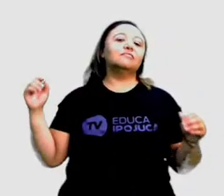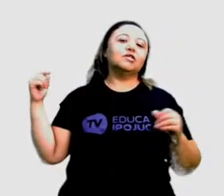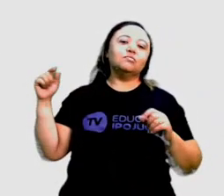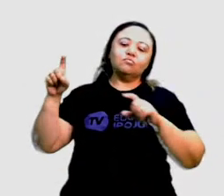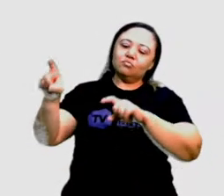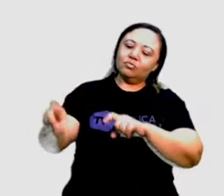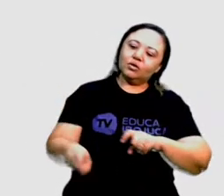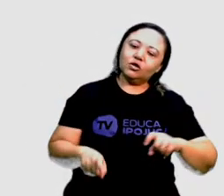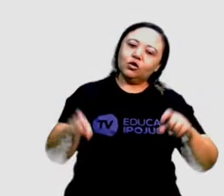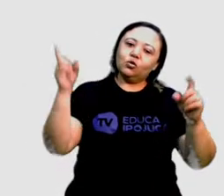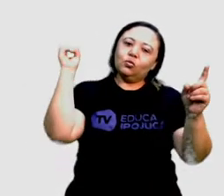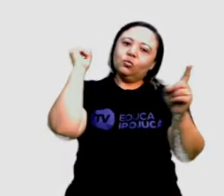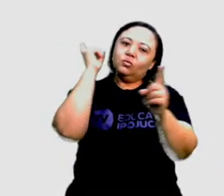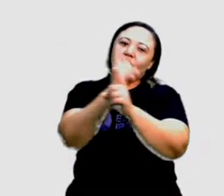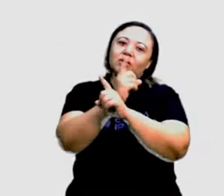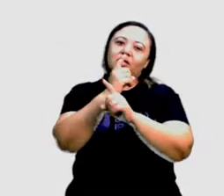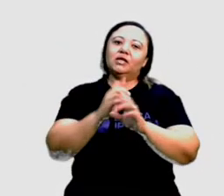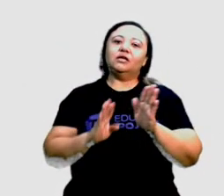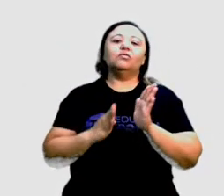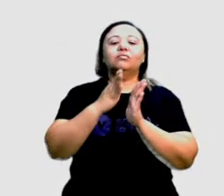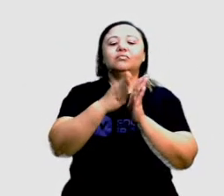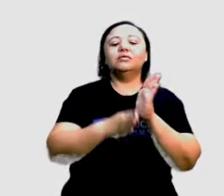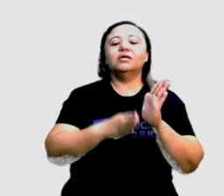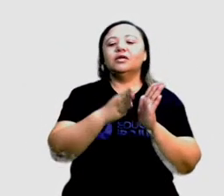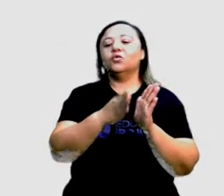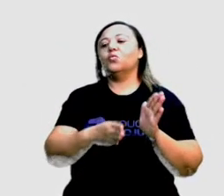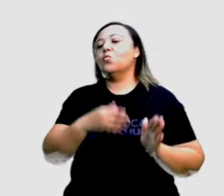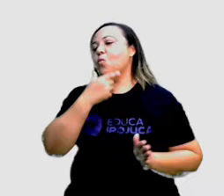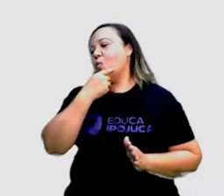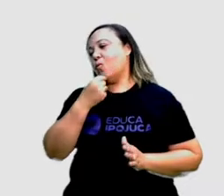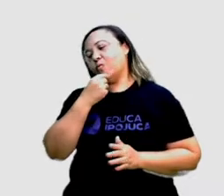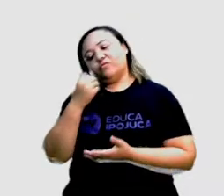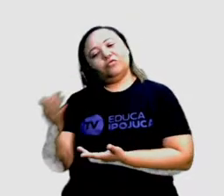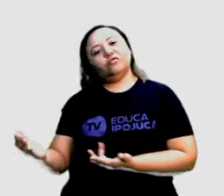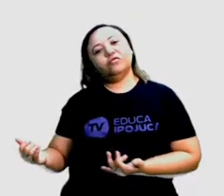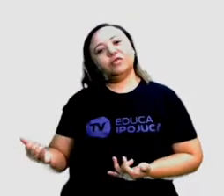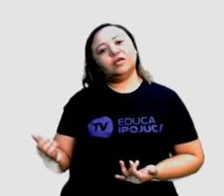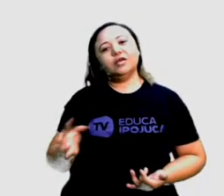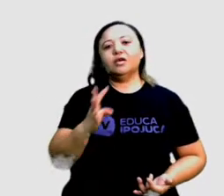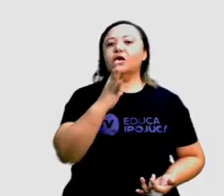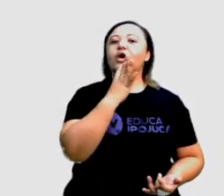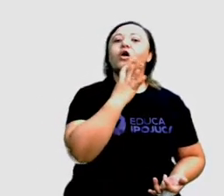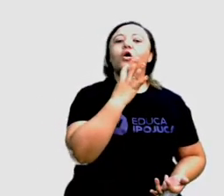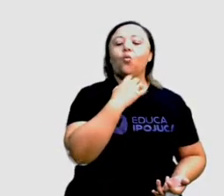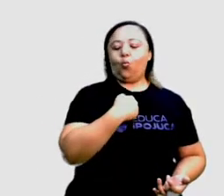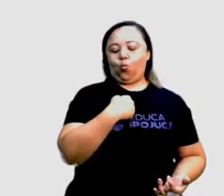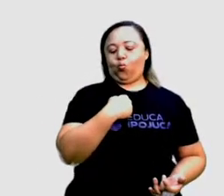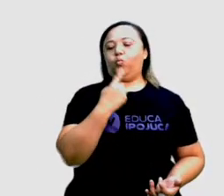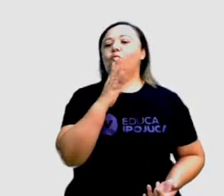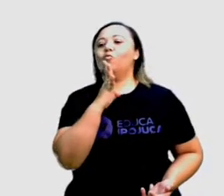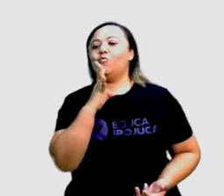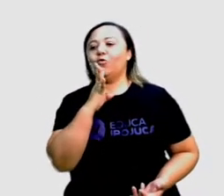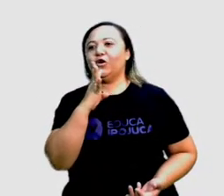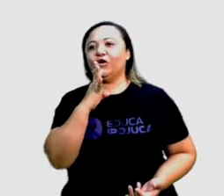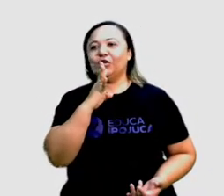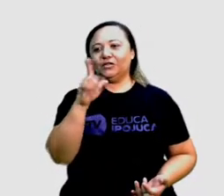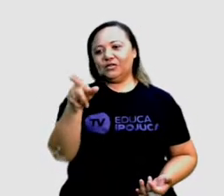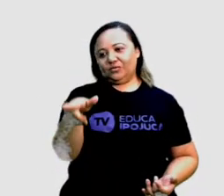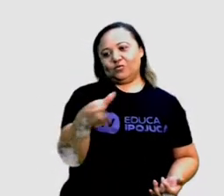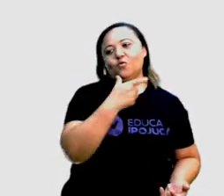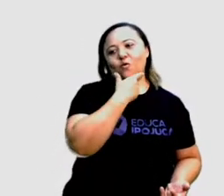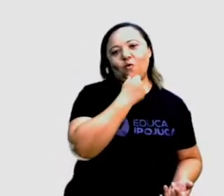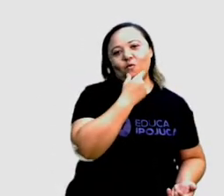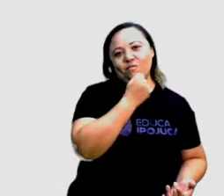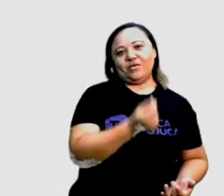num trem da central um rapaz aqui do bairro que eu conheço. Veja aí o pronome, eu. Então observe que